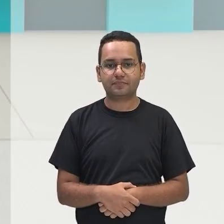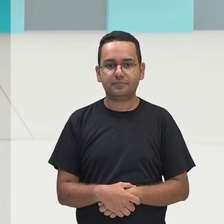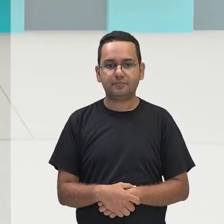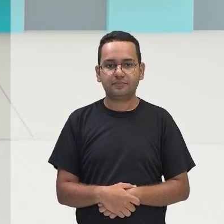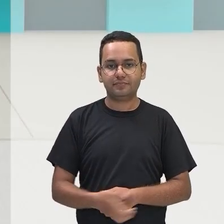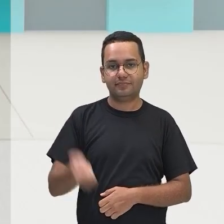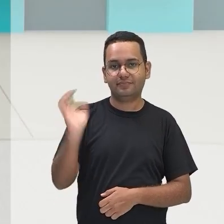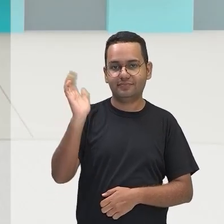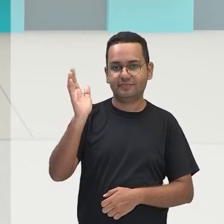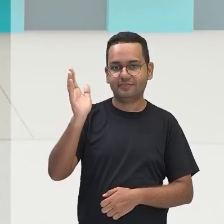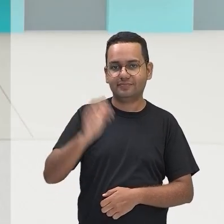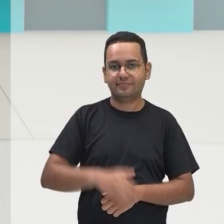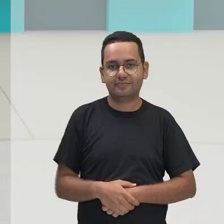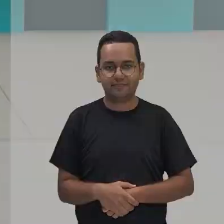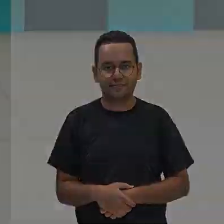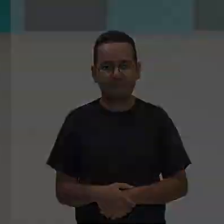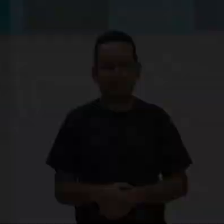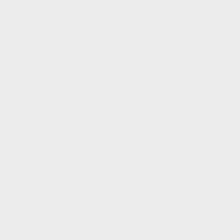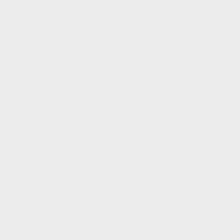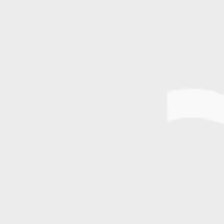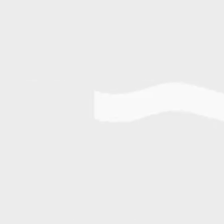né? E até uma próxima oportunidade.